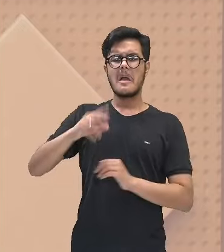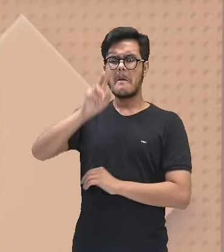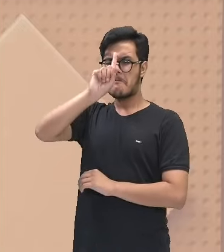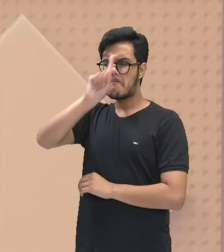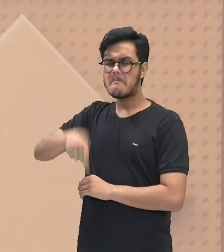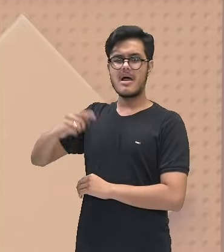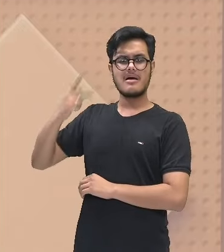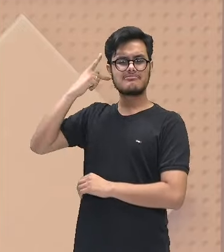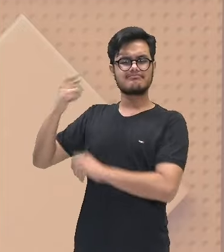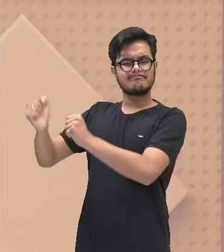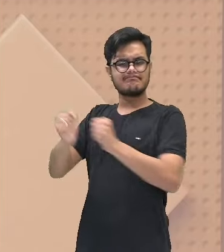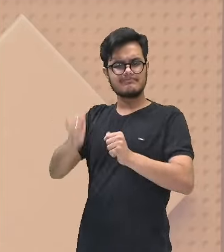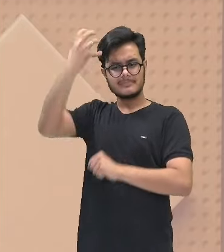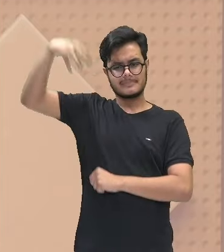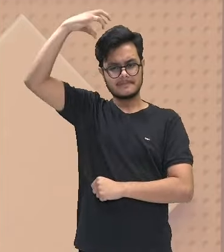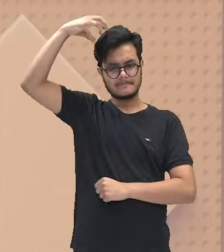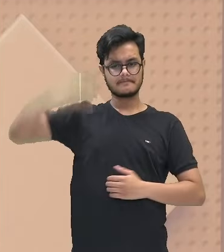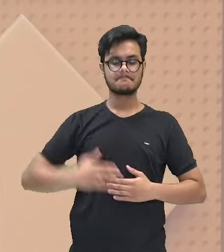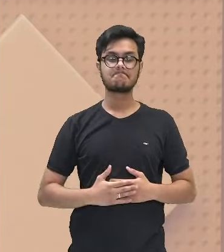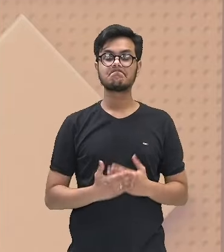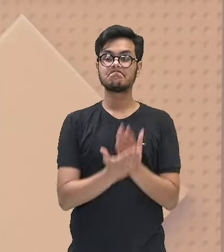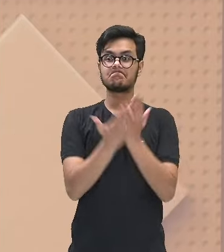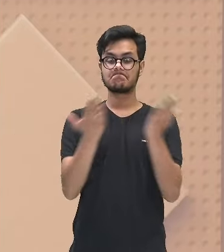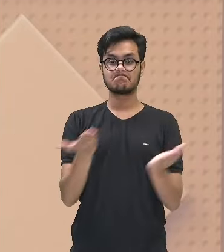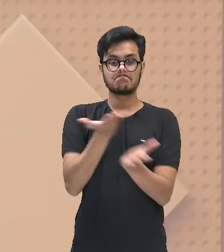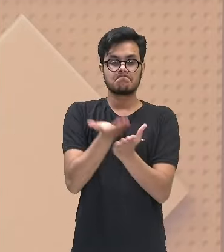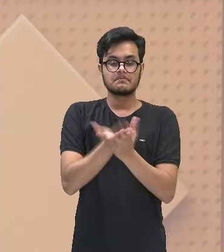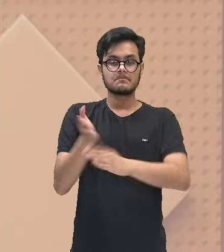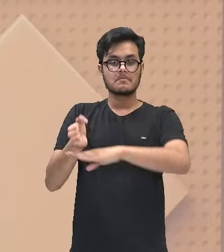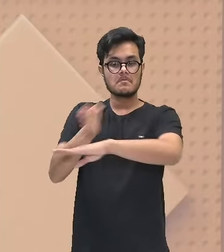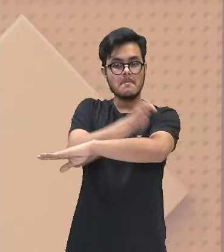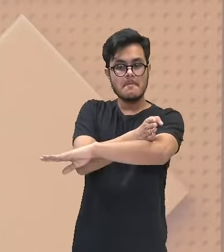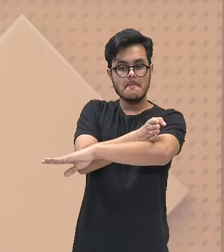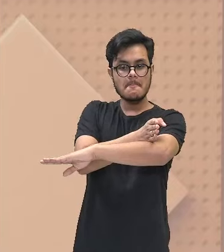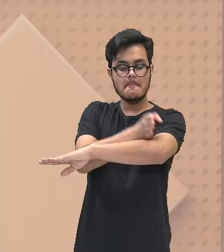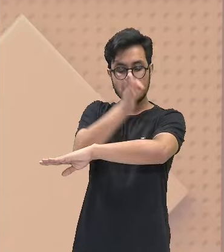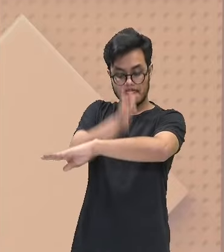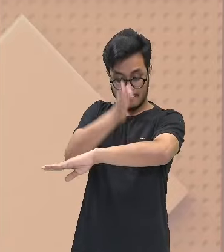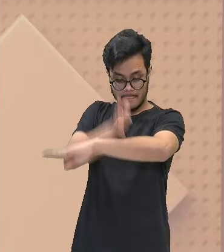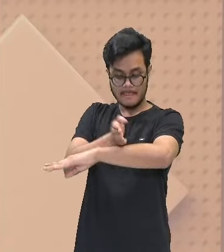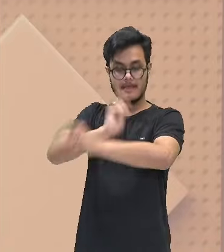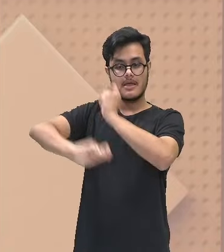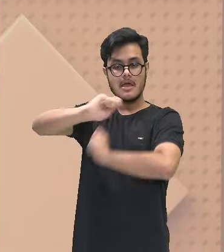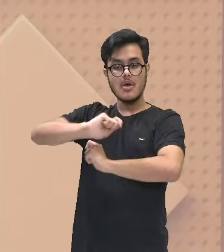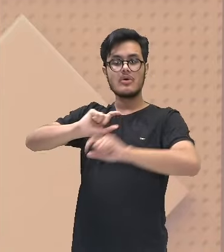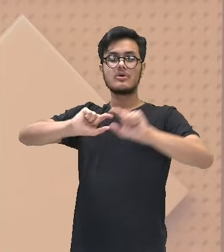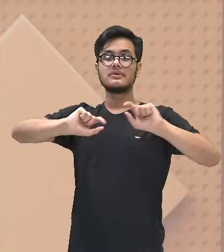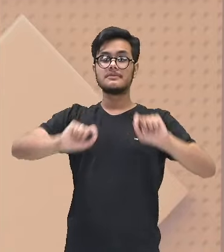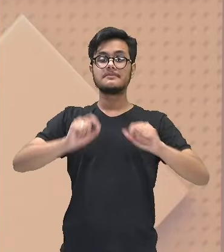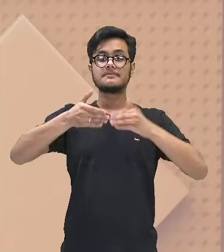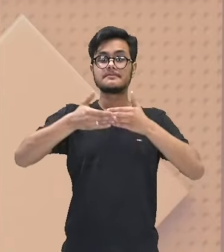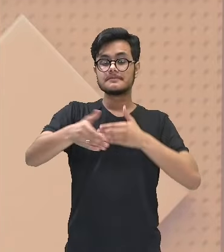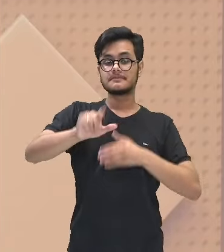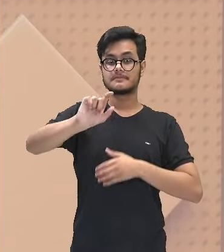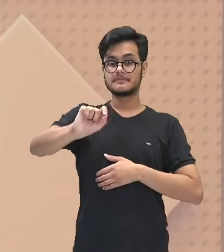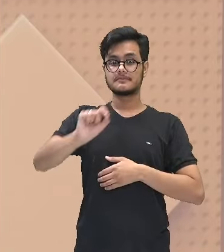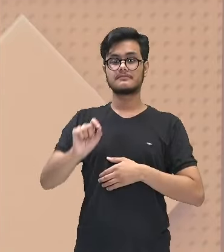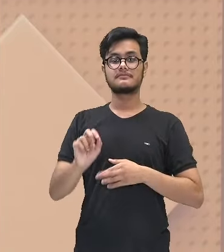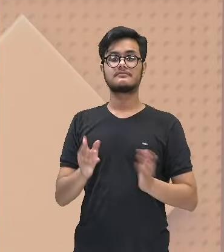do monarca? Bem, nós observamos durante a Idade Média o sistema político e econômico existente e vigente era justamente